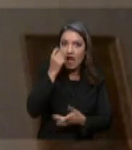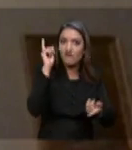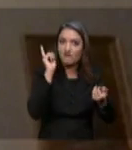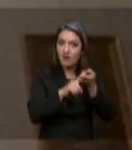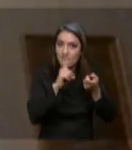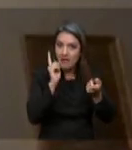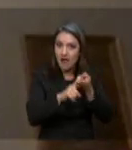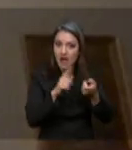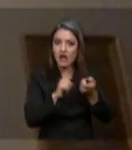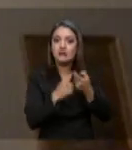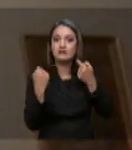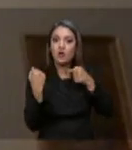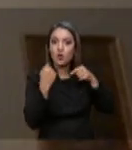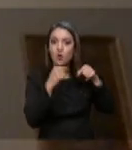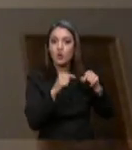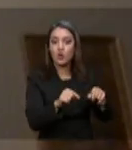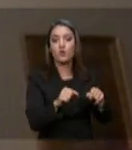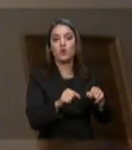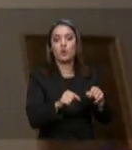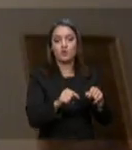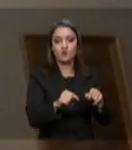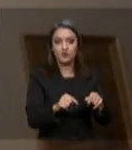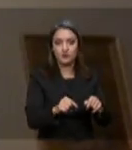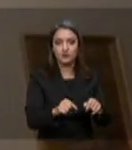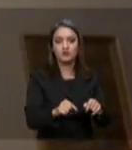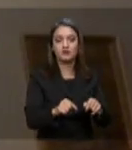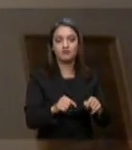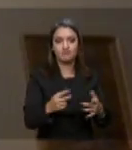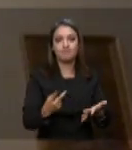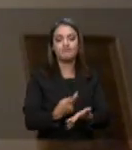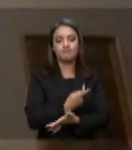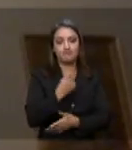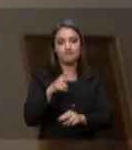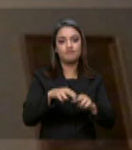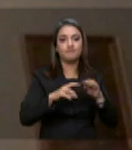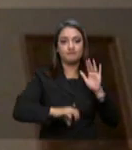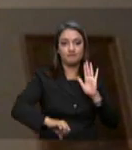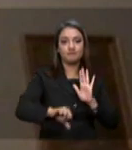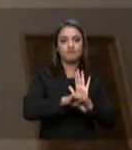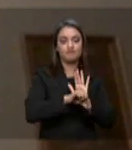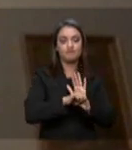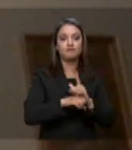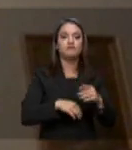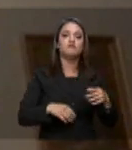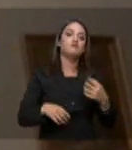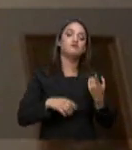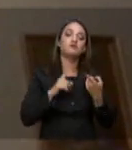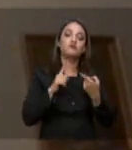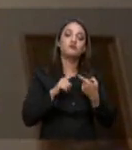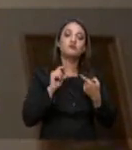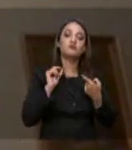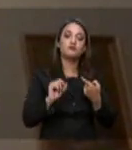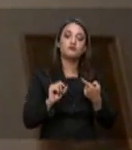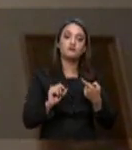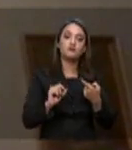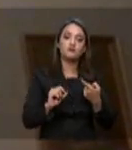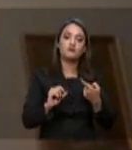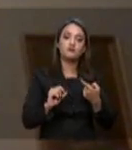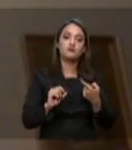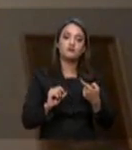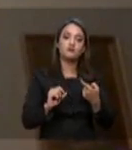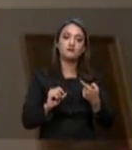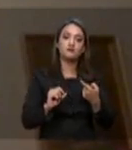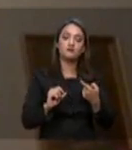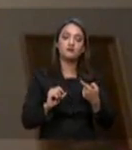ameaça à grave ameaça exigida para configuração do tipo penal um a exortação